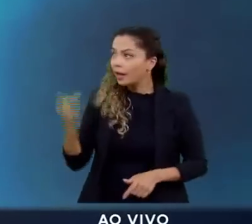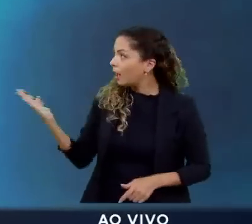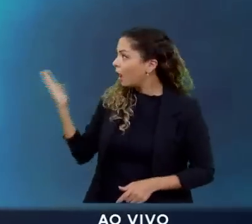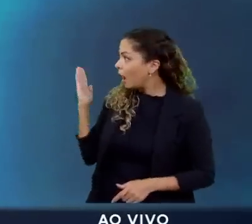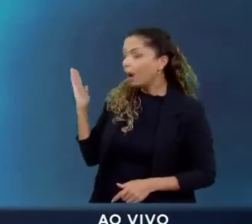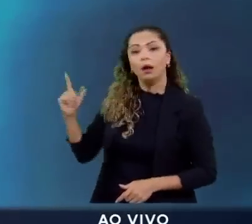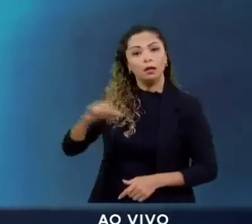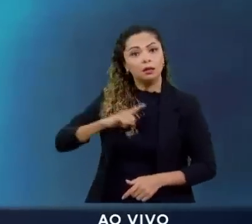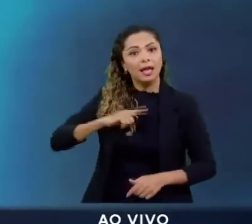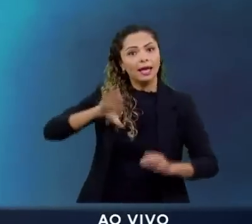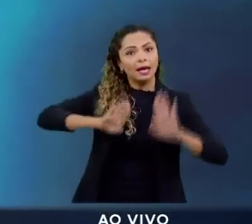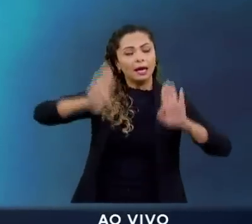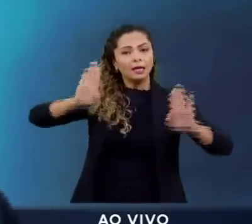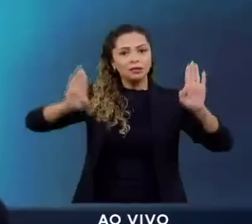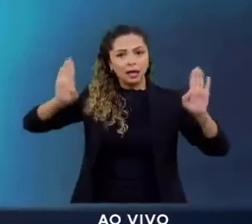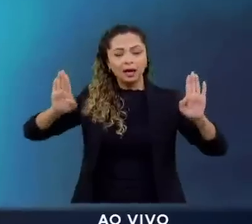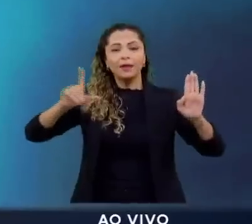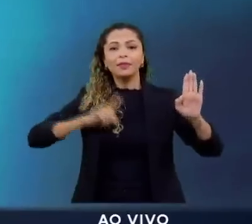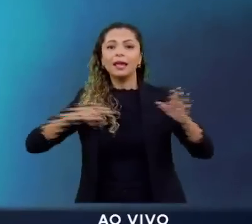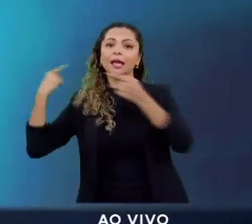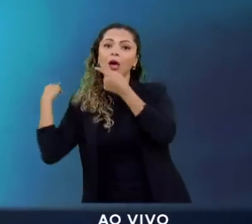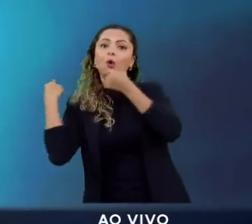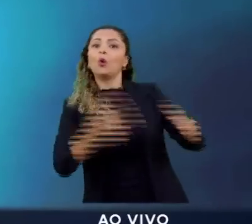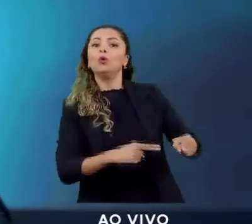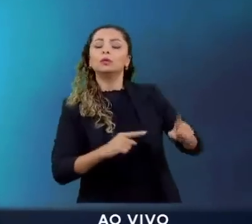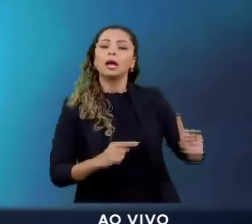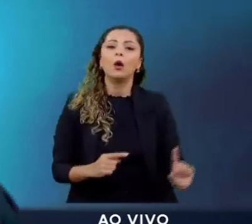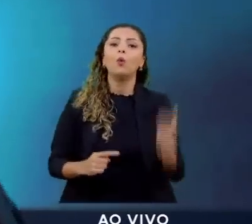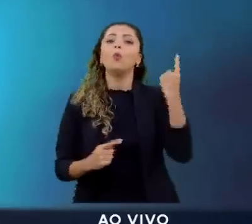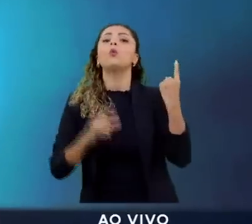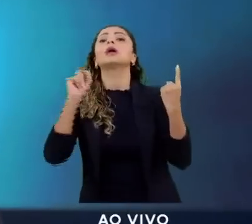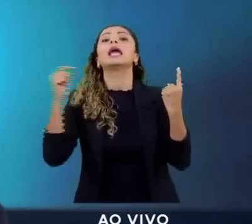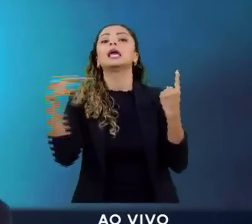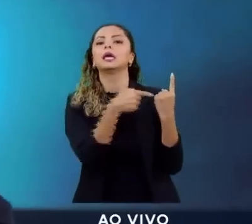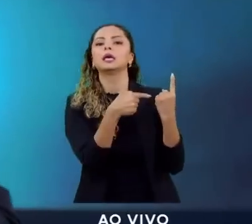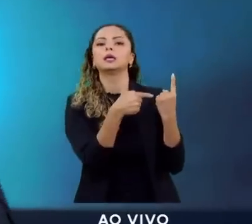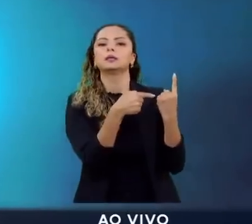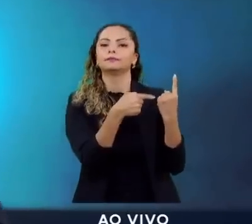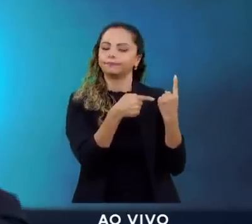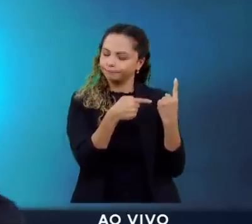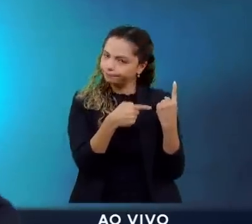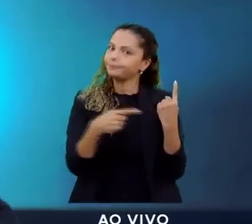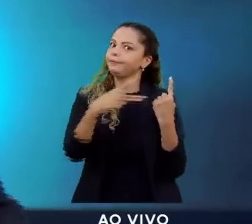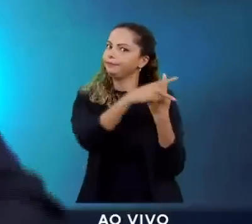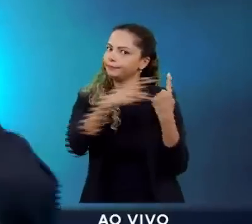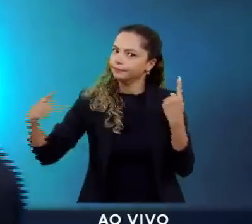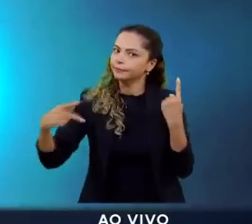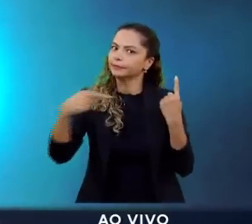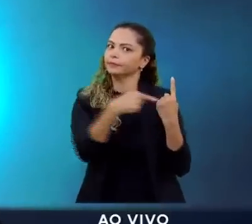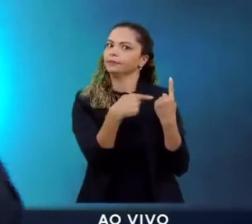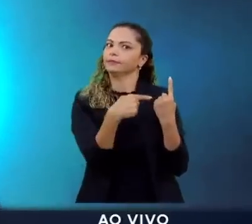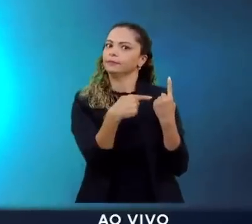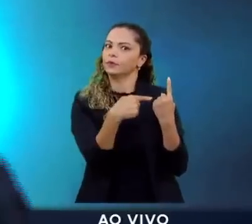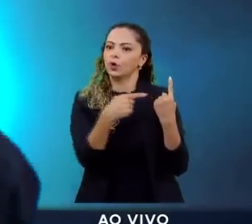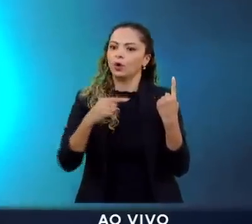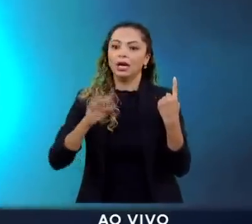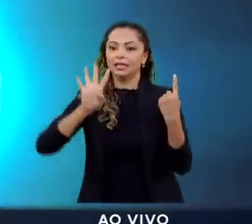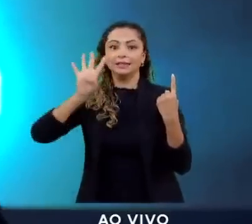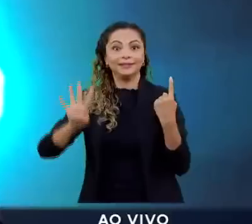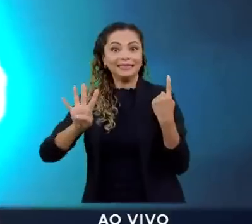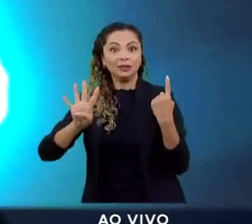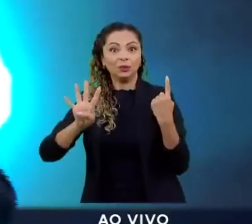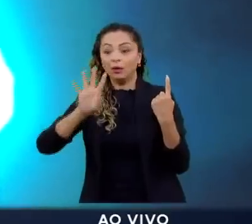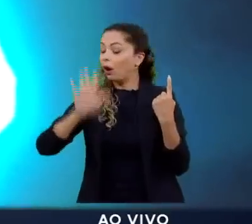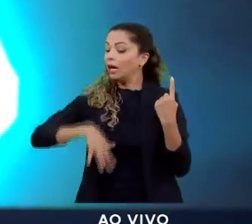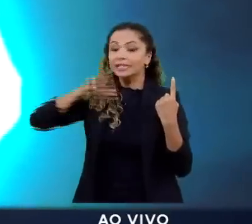aqui atacando um só o presidente da república eu estou só observando a fala de cada um cinco contra